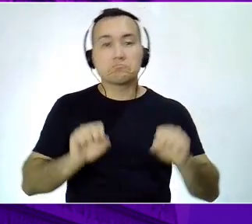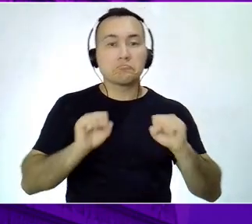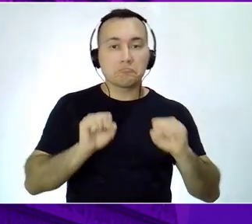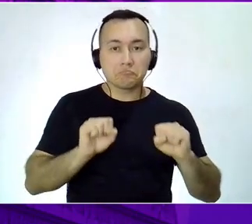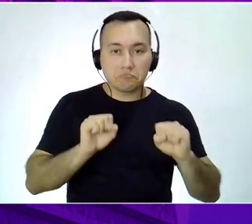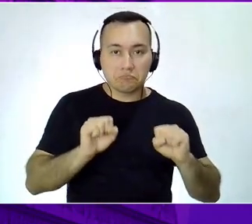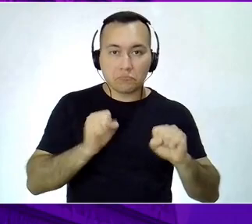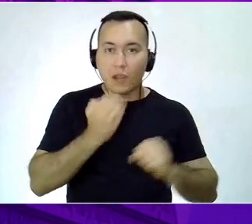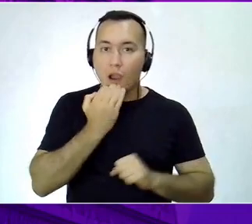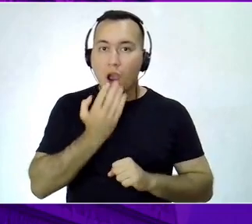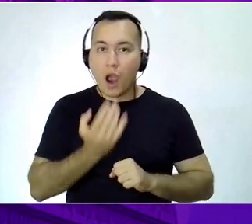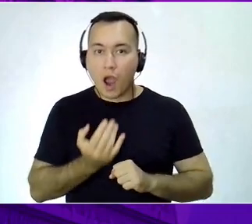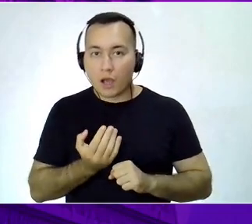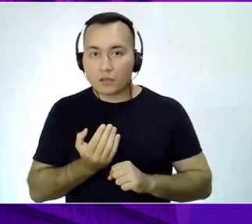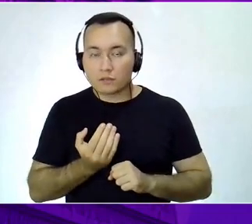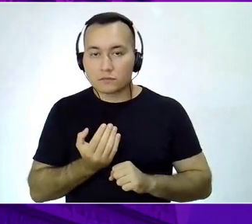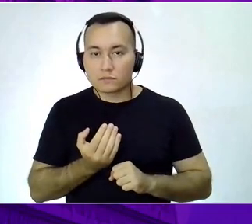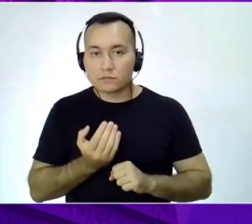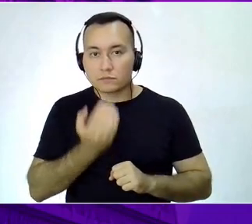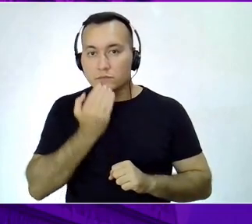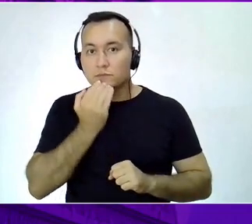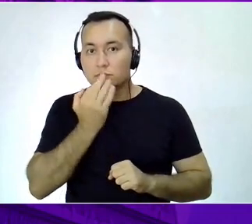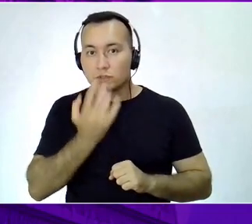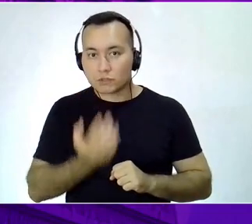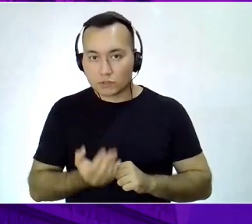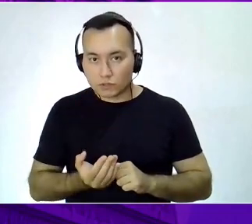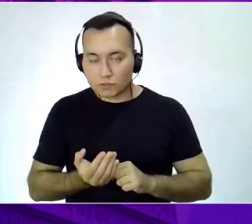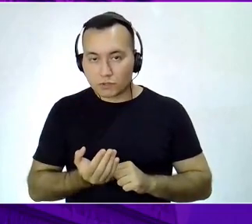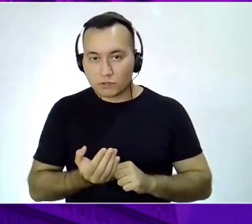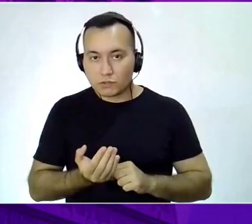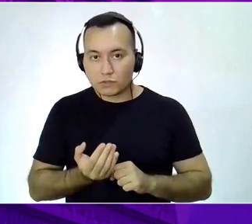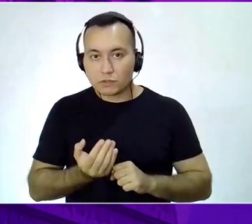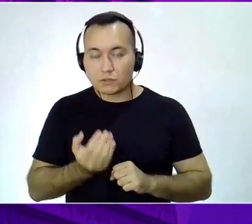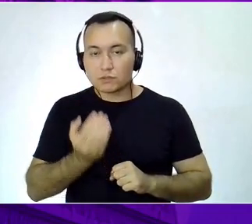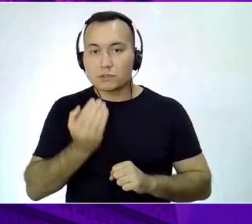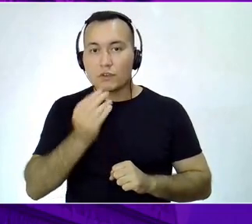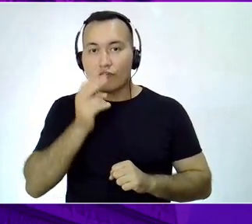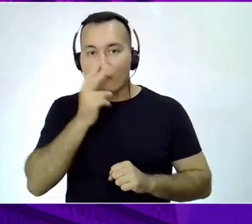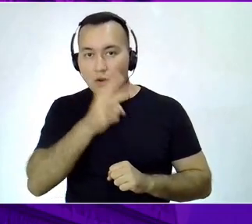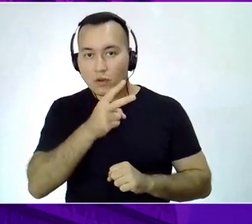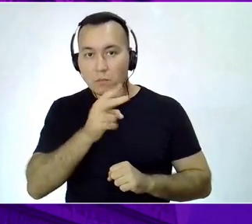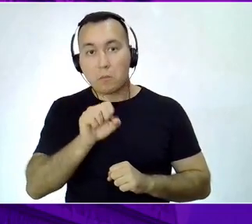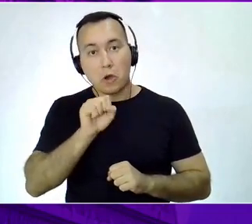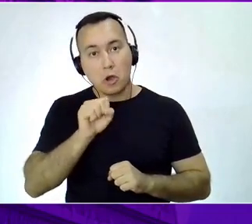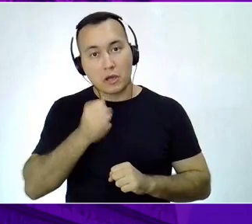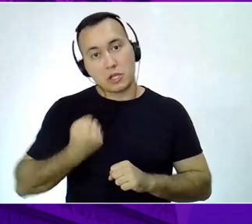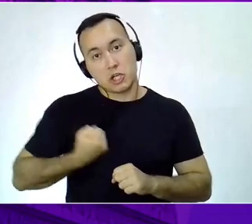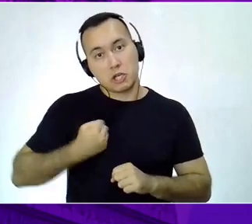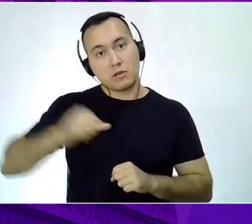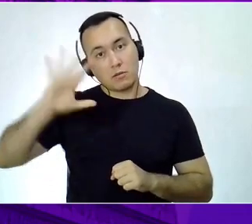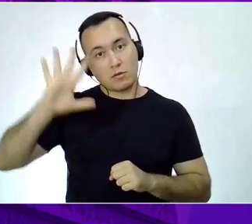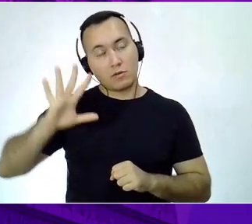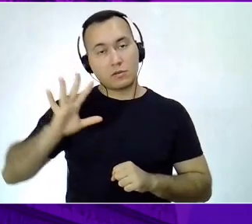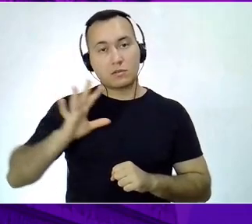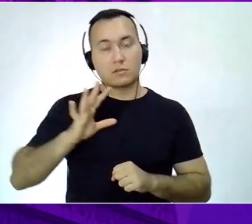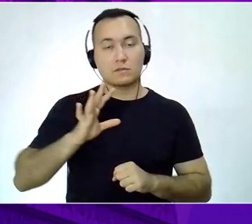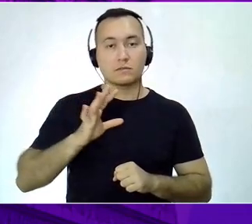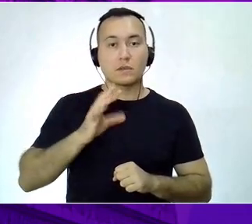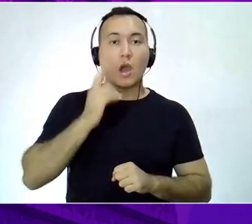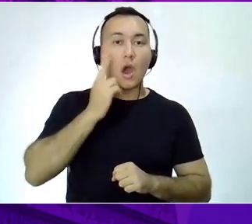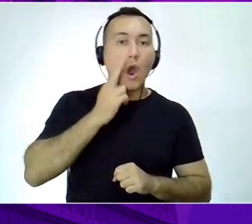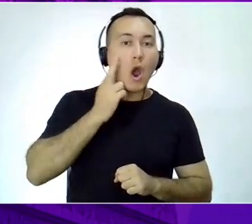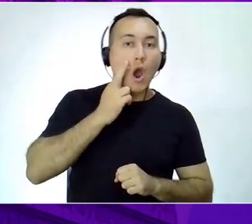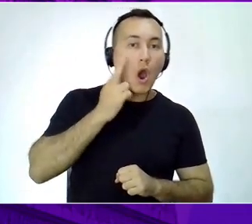número maior do que a rosa clara, mas não dá para dizer quanto, sem ter uma escala associada. Se o fundo fosse escuro, talvez a interpretação de